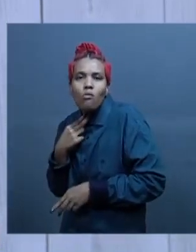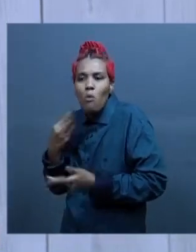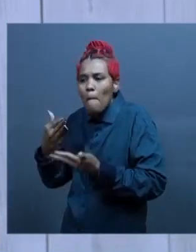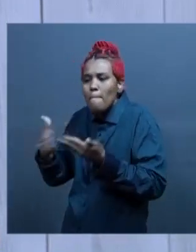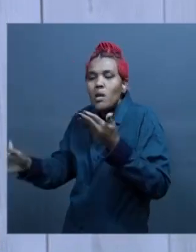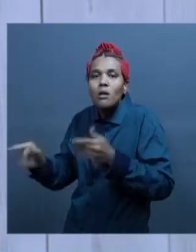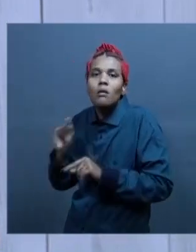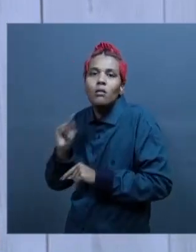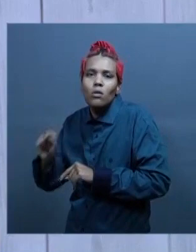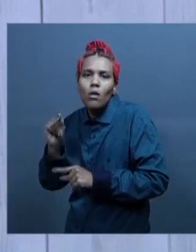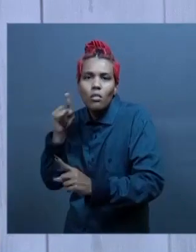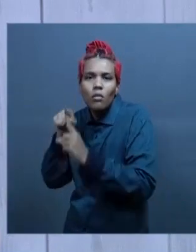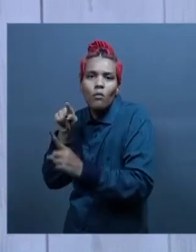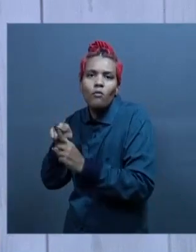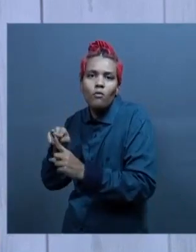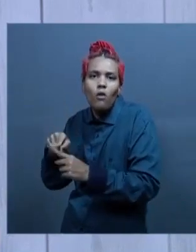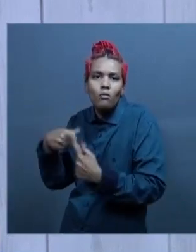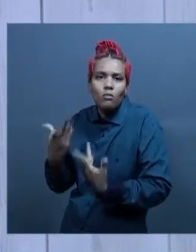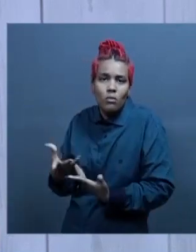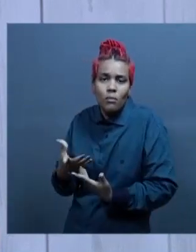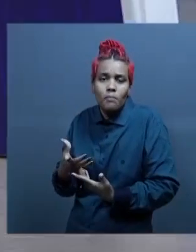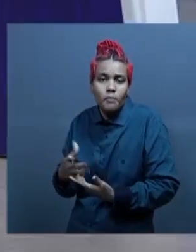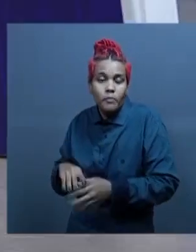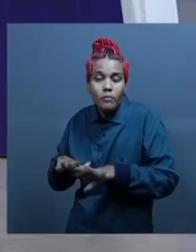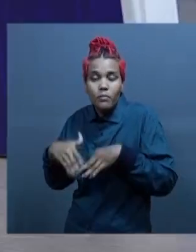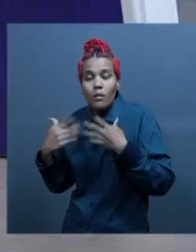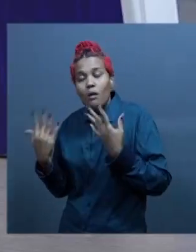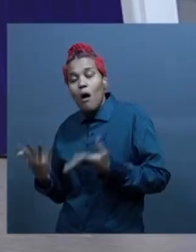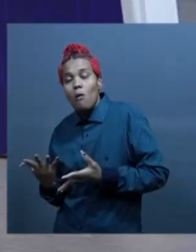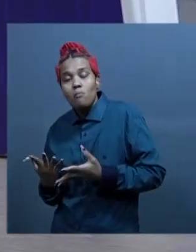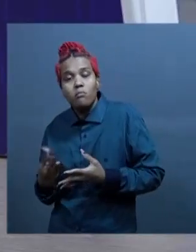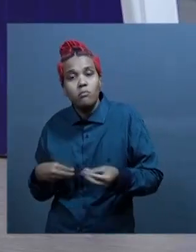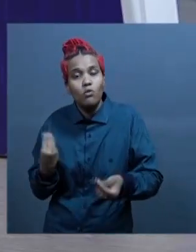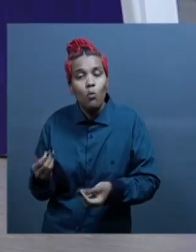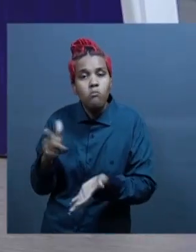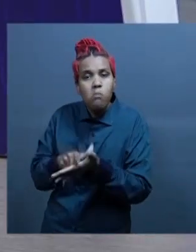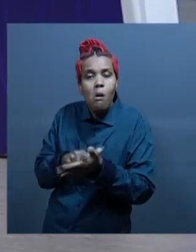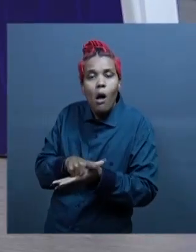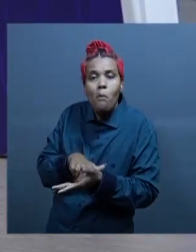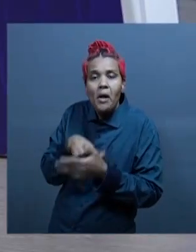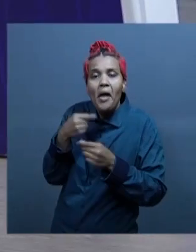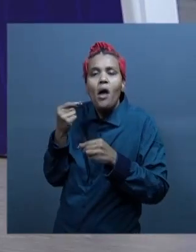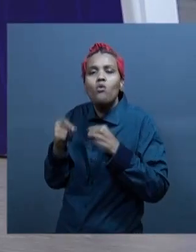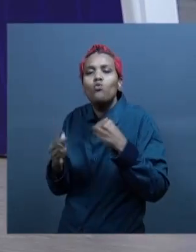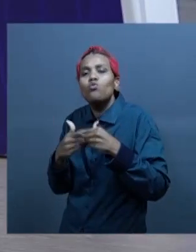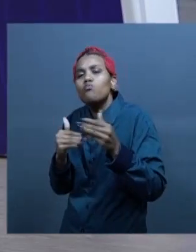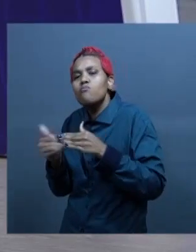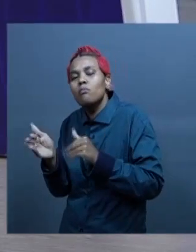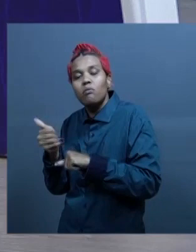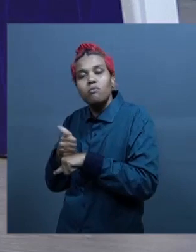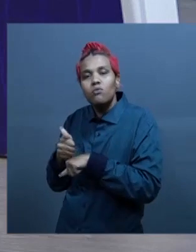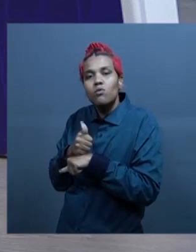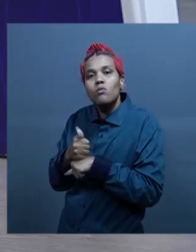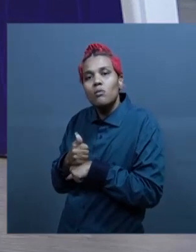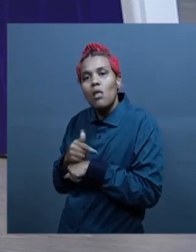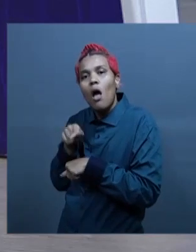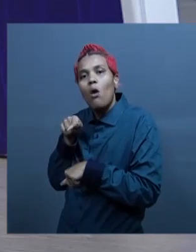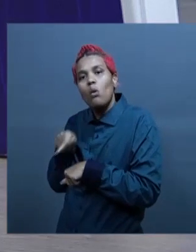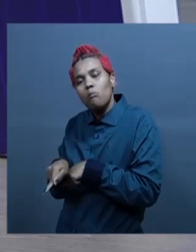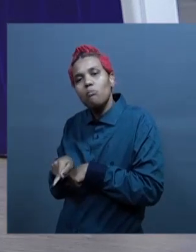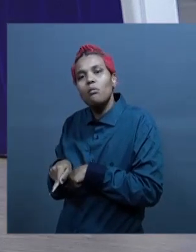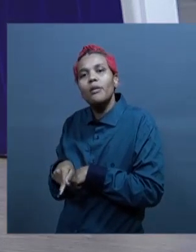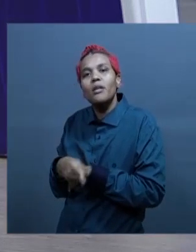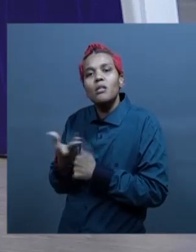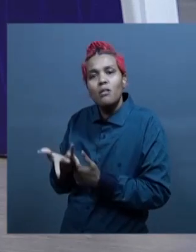qualidade do que está comunicando então o papel do profissional de publicidade propaganda